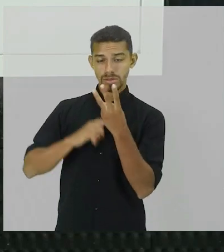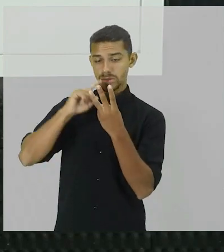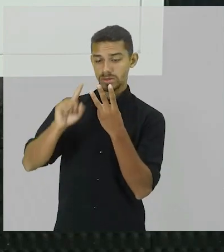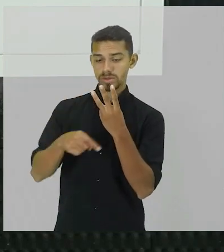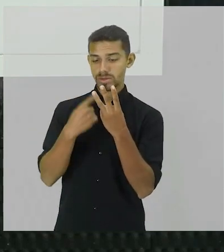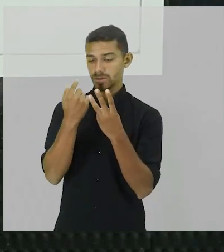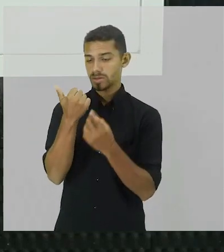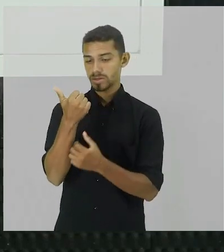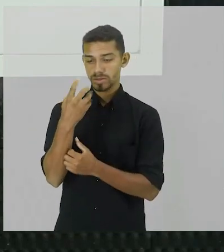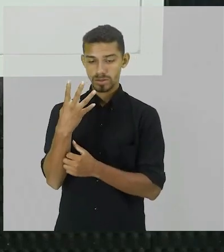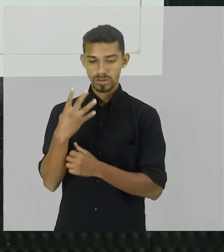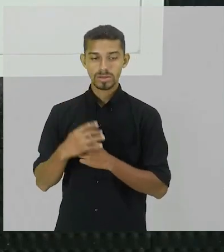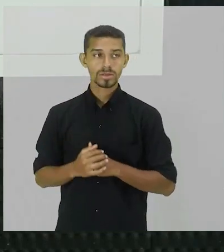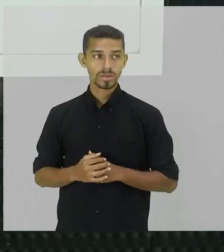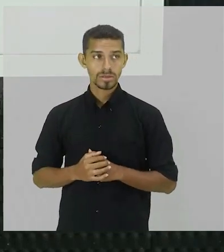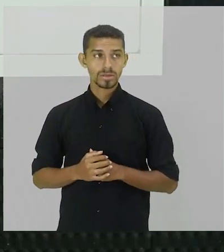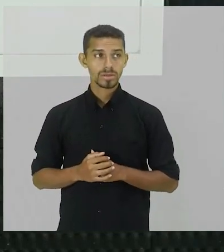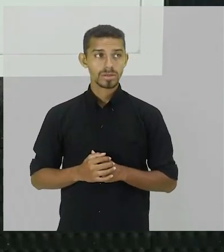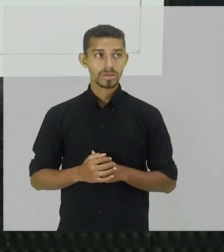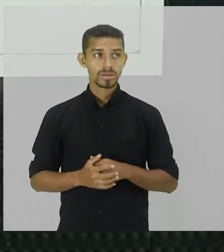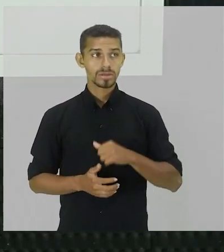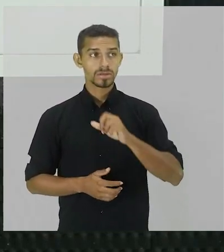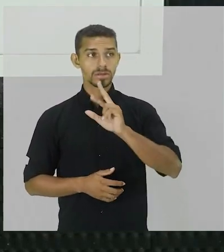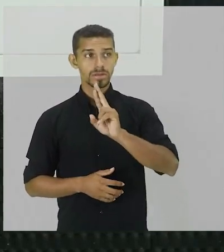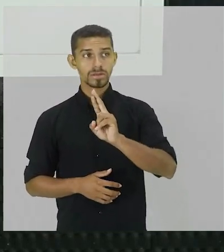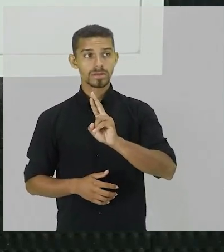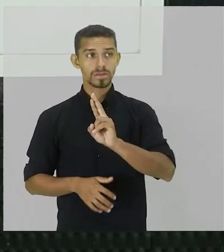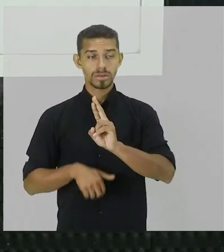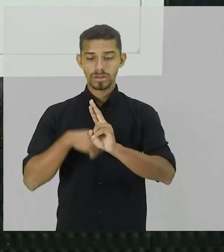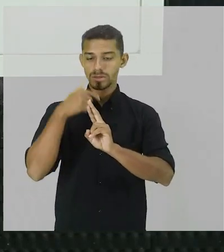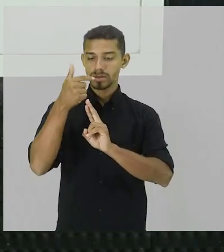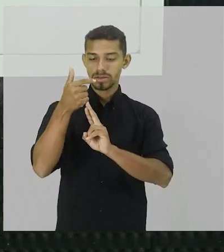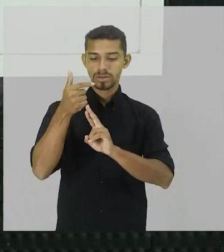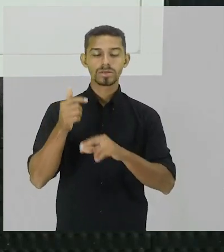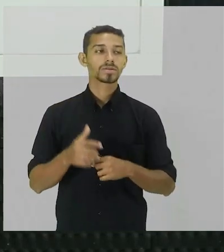3,14, vezes o raio elevado ao quadrado.